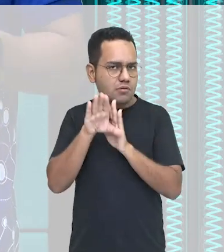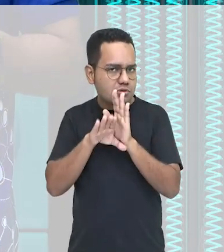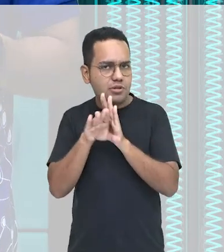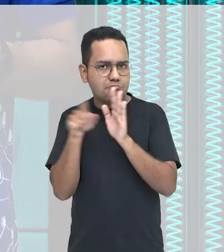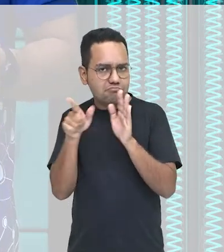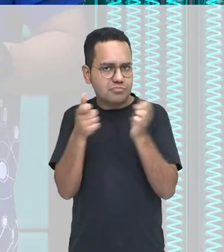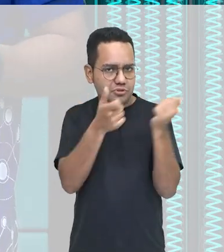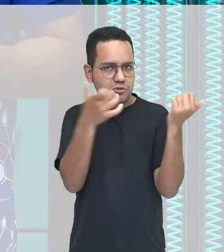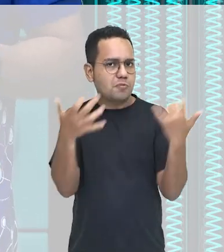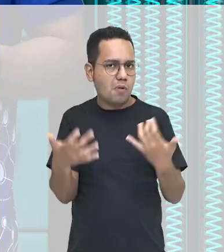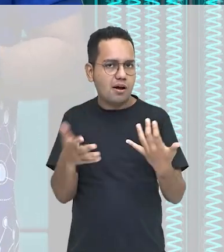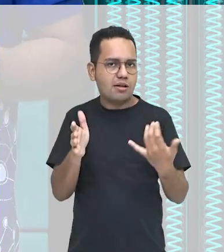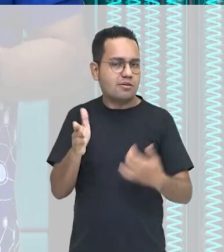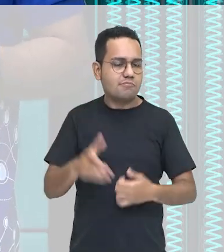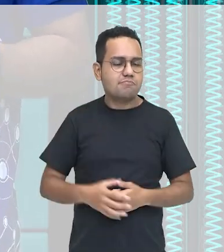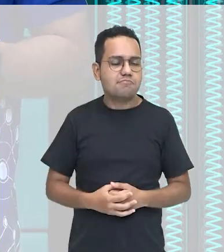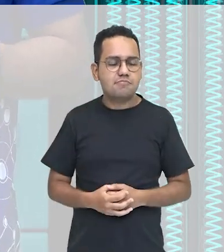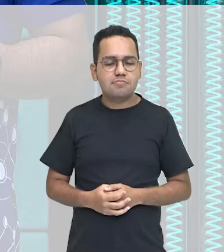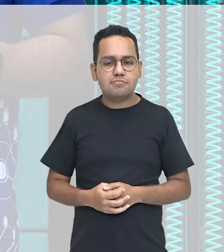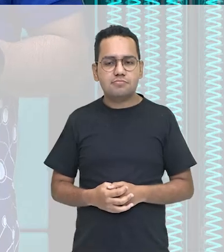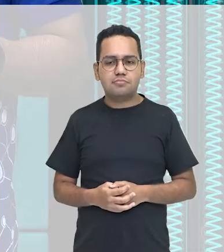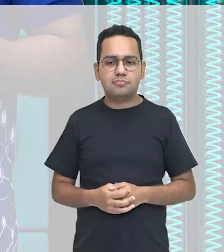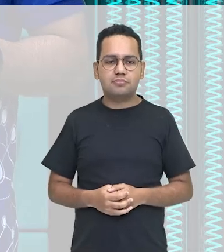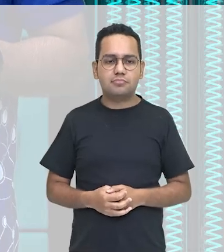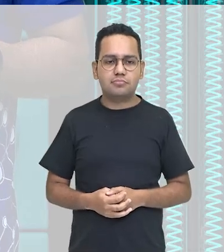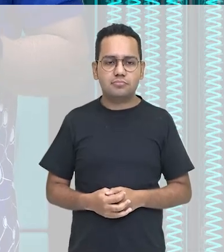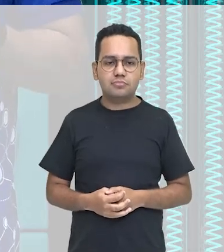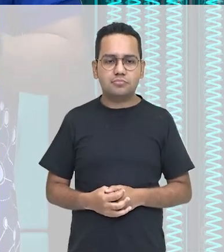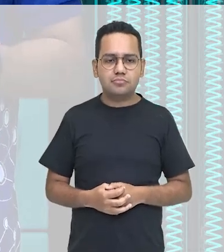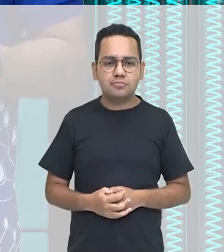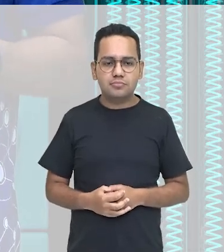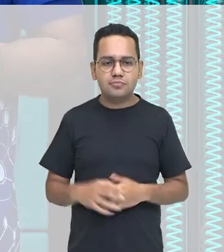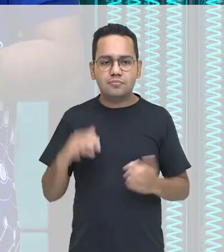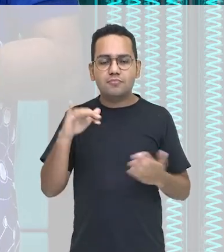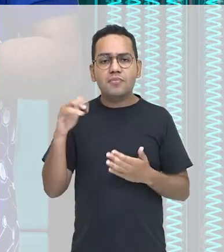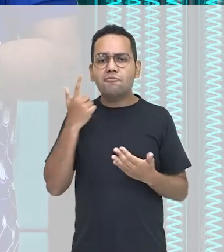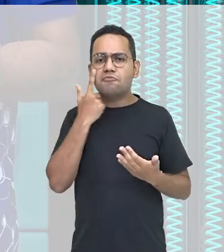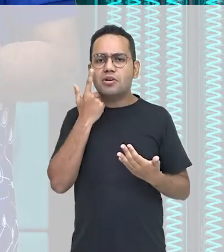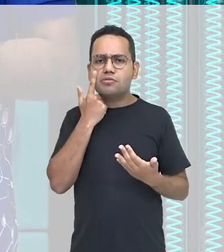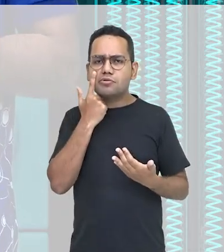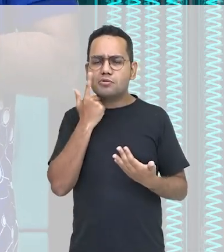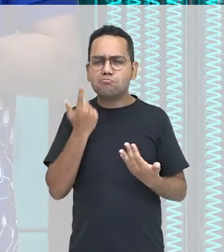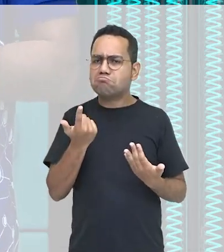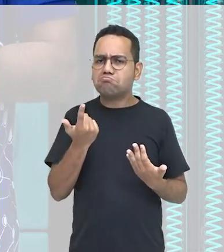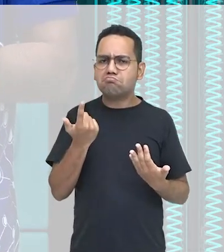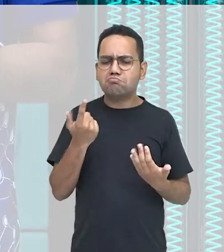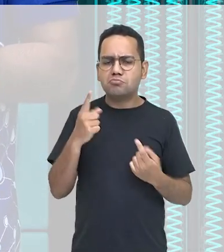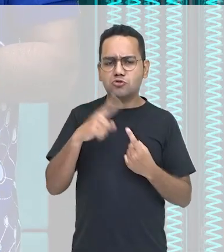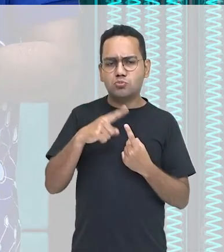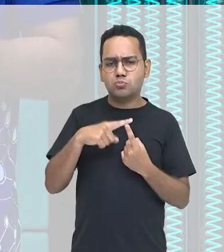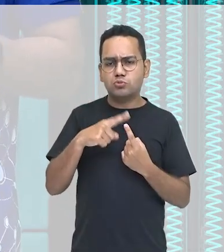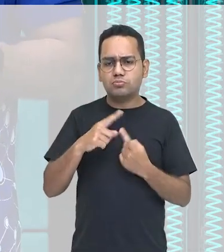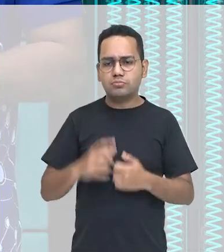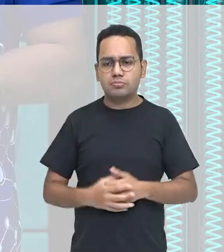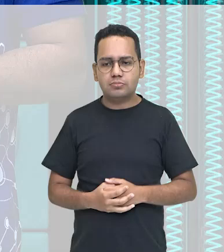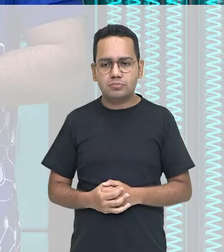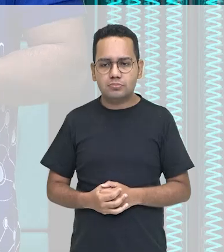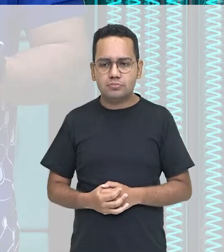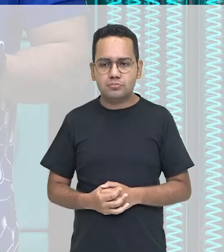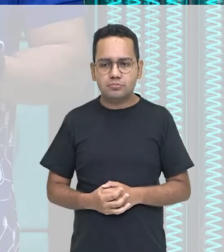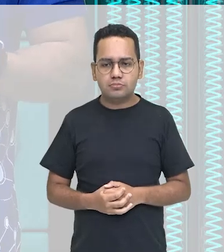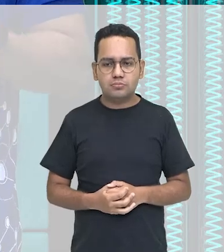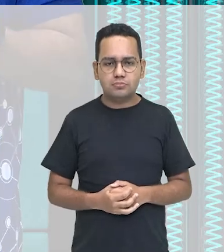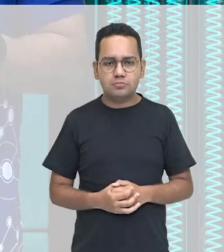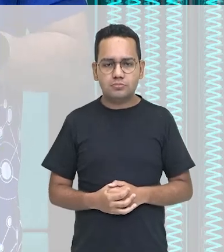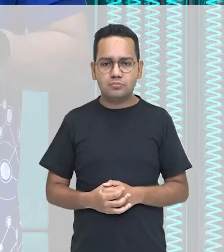Uma condicional, uma oração condicional. Vamos ver agora na prática o que é um tipo de condicional 1. Qual é a